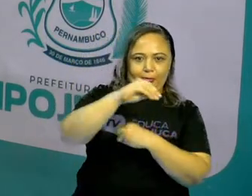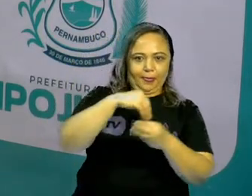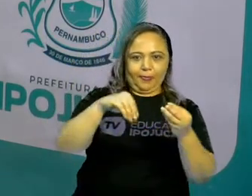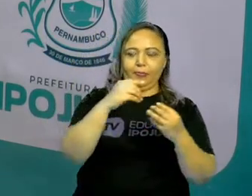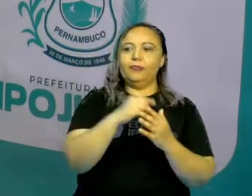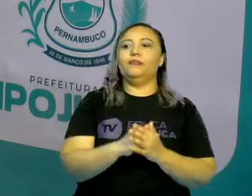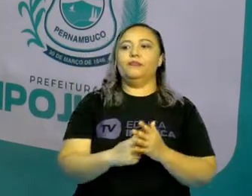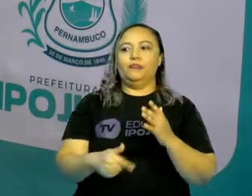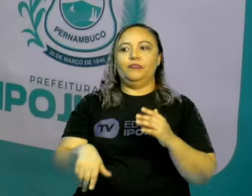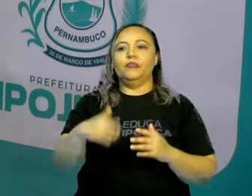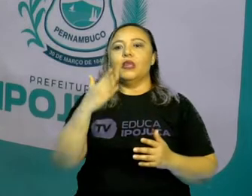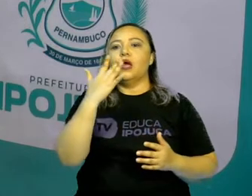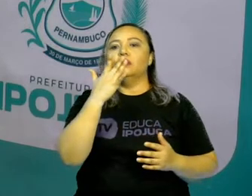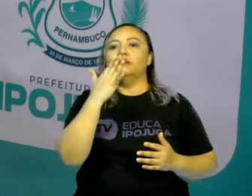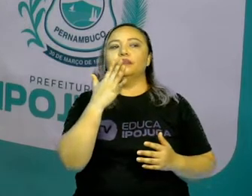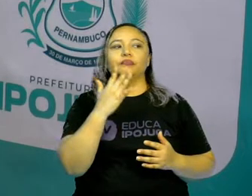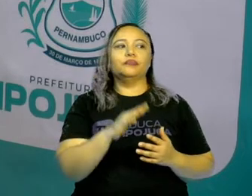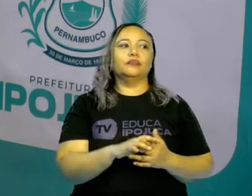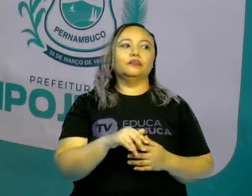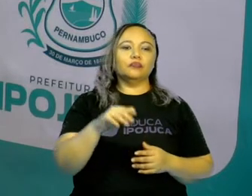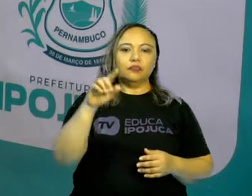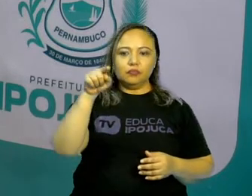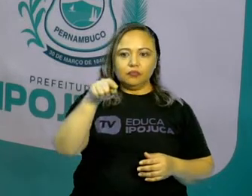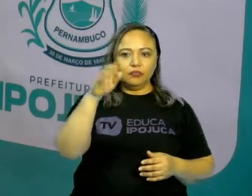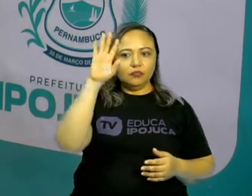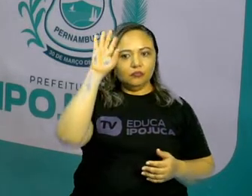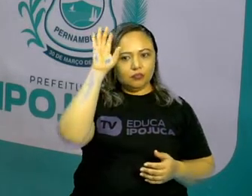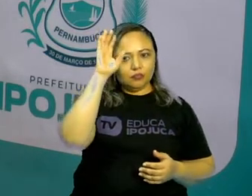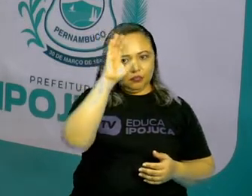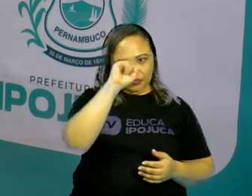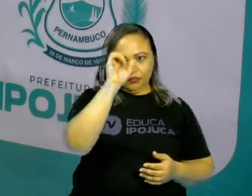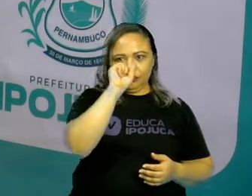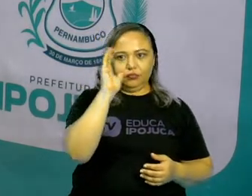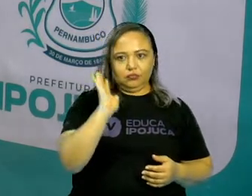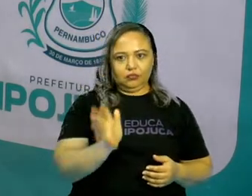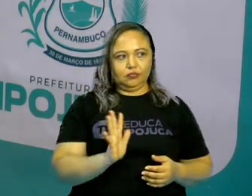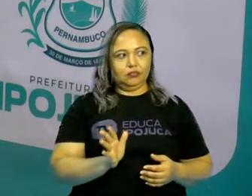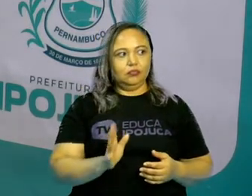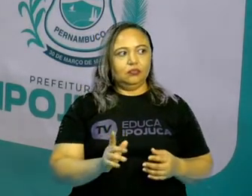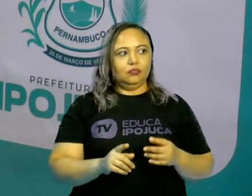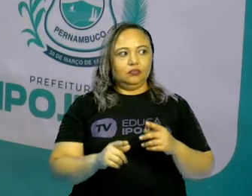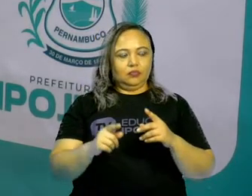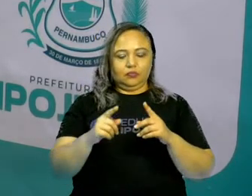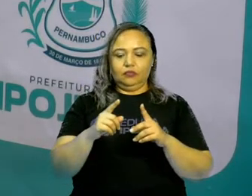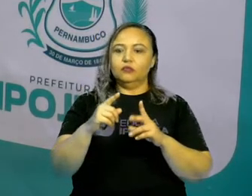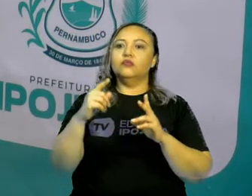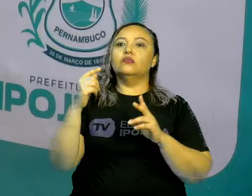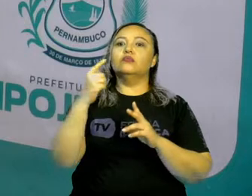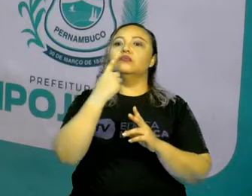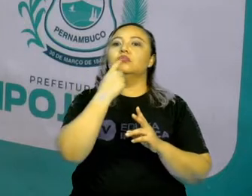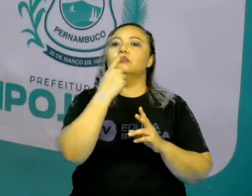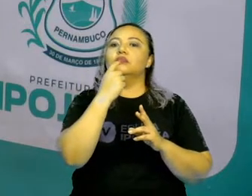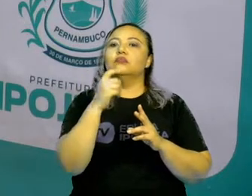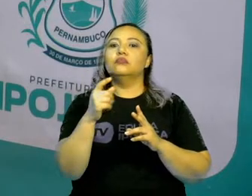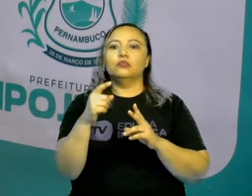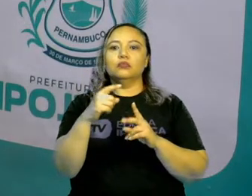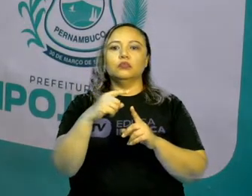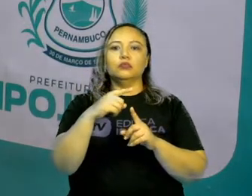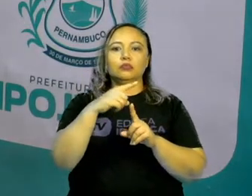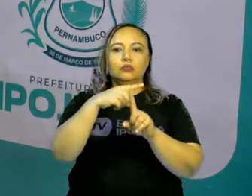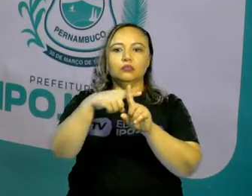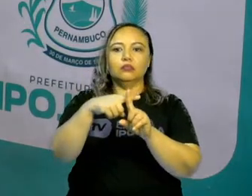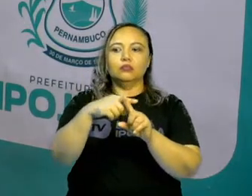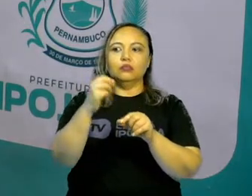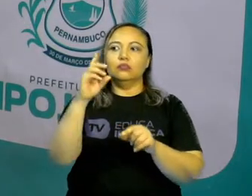cores primárias. Você aí que já estudou, veja aí. Se eu juntar o vermelho mais o amarelo, qual a cor que eu